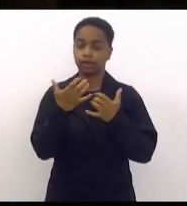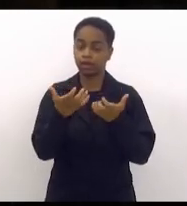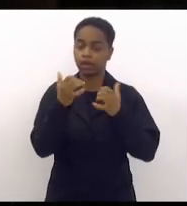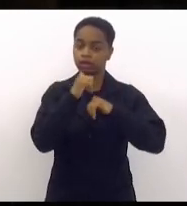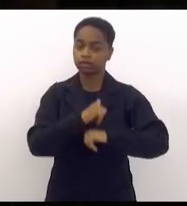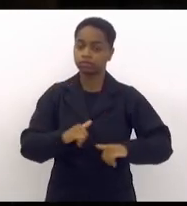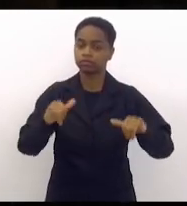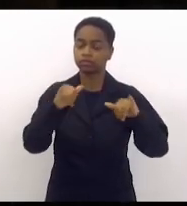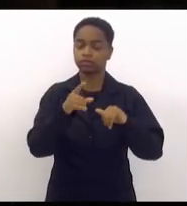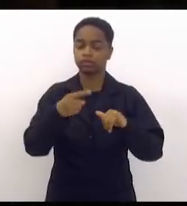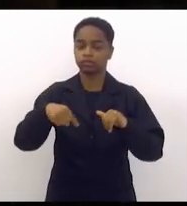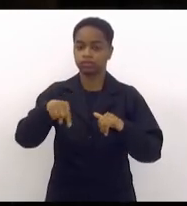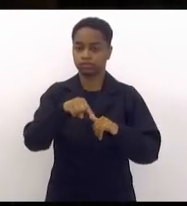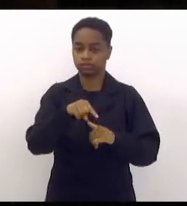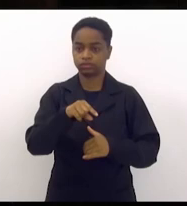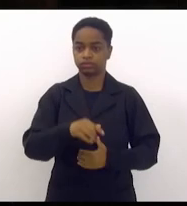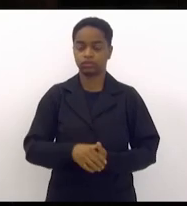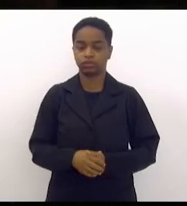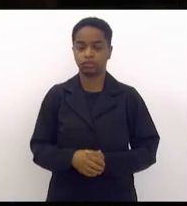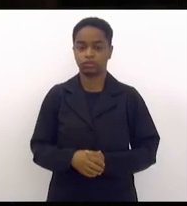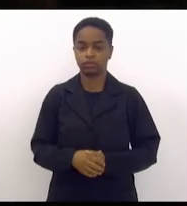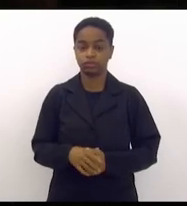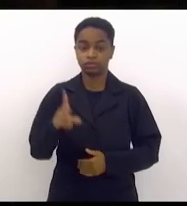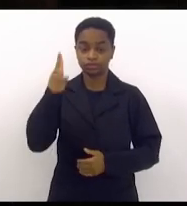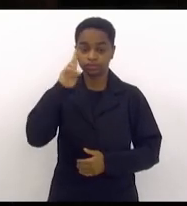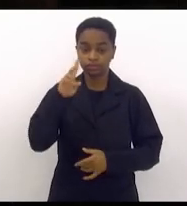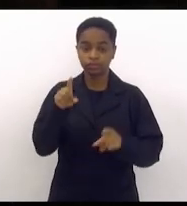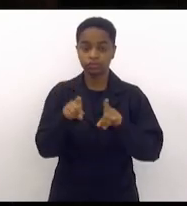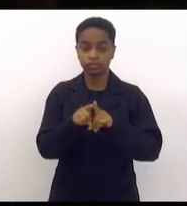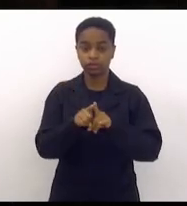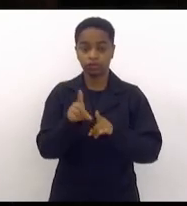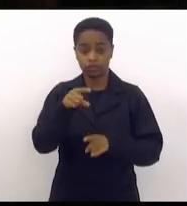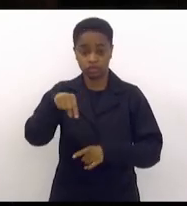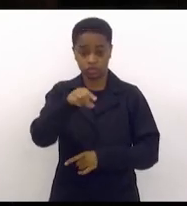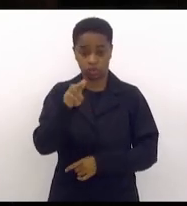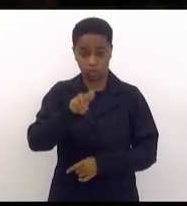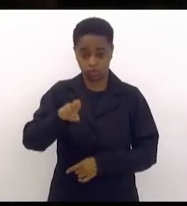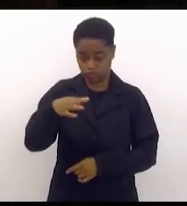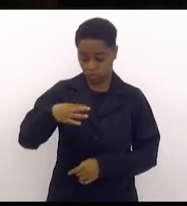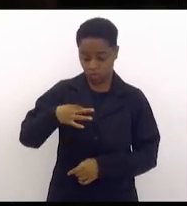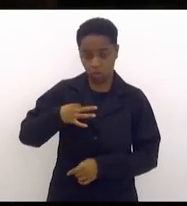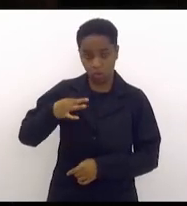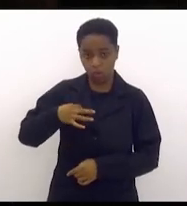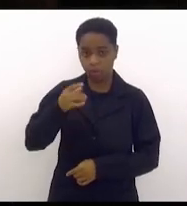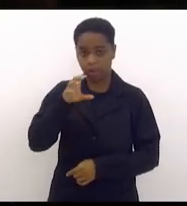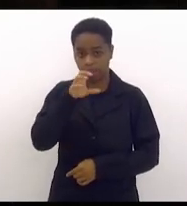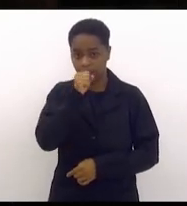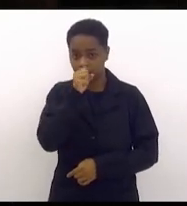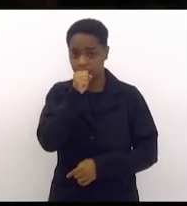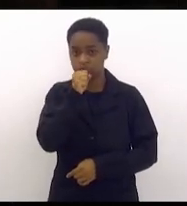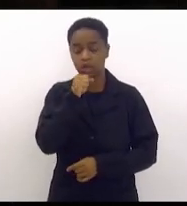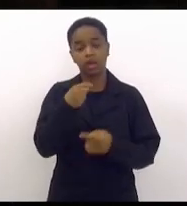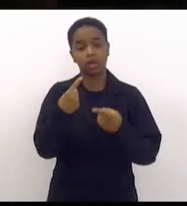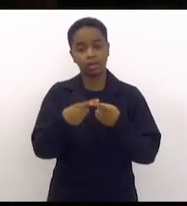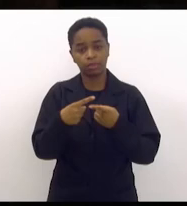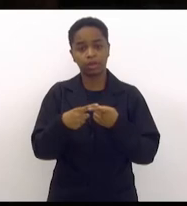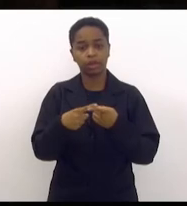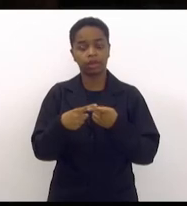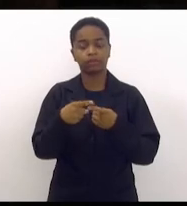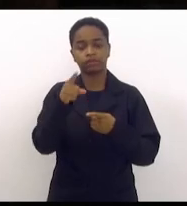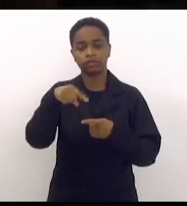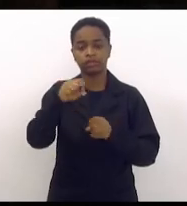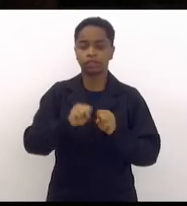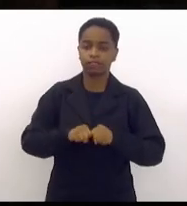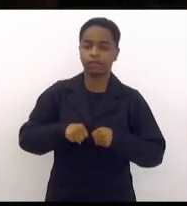esses companheiros e companheiras de macacão laranja que foram determinantes na defesa da